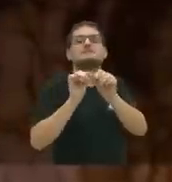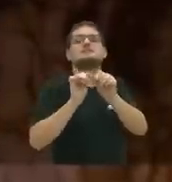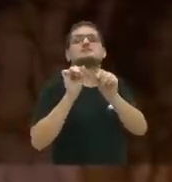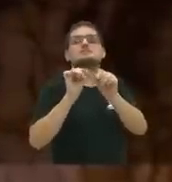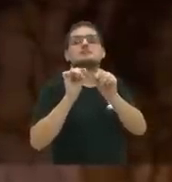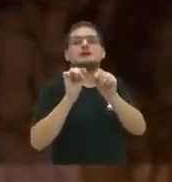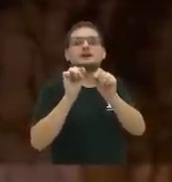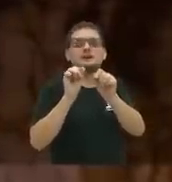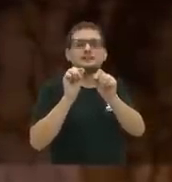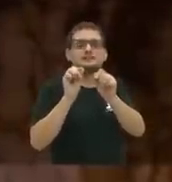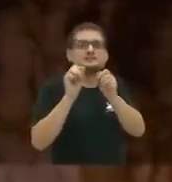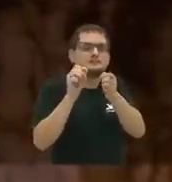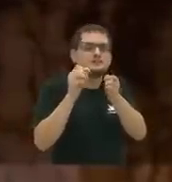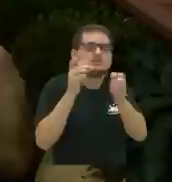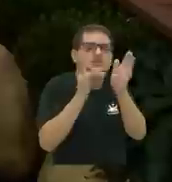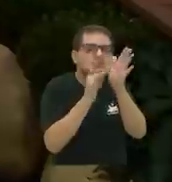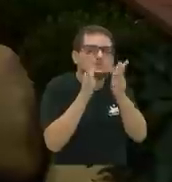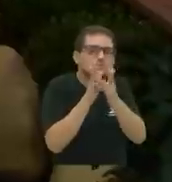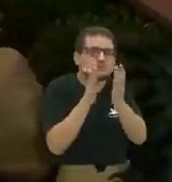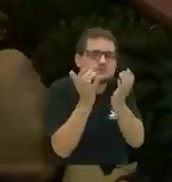os traços de Deus.